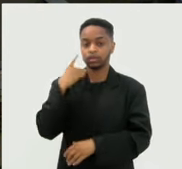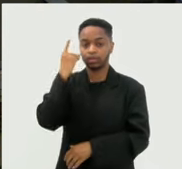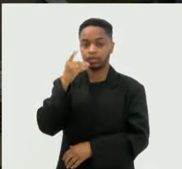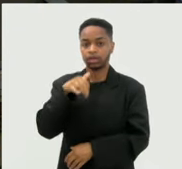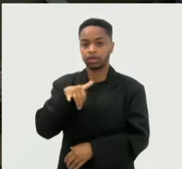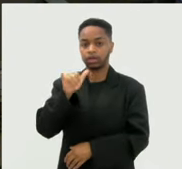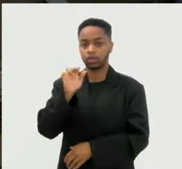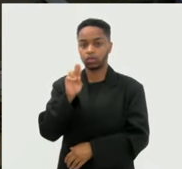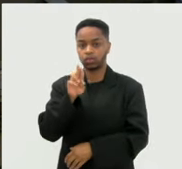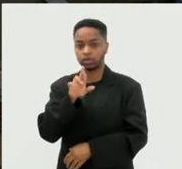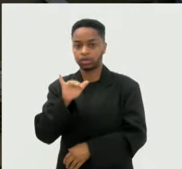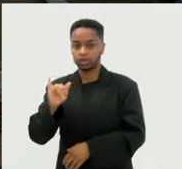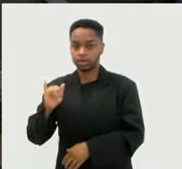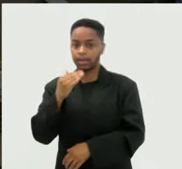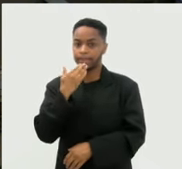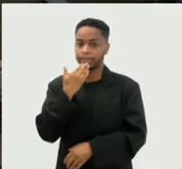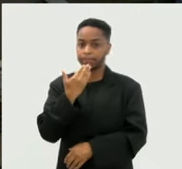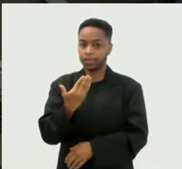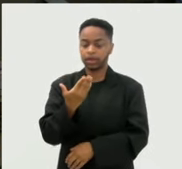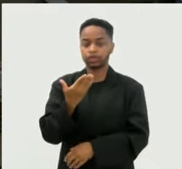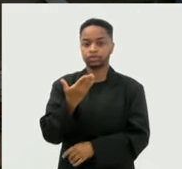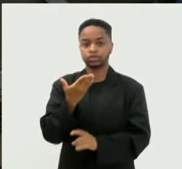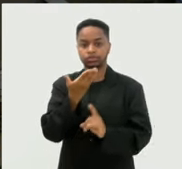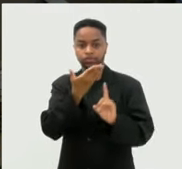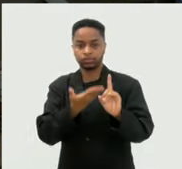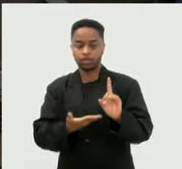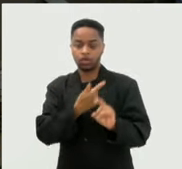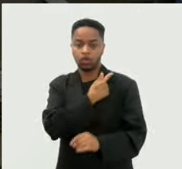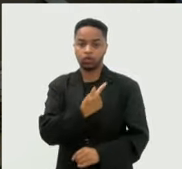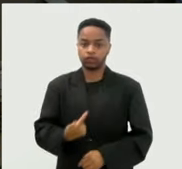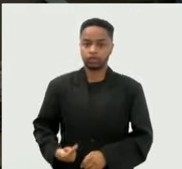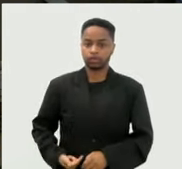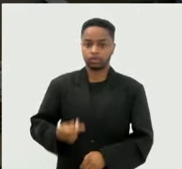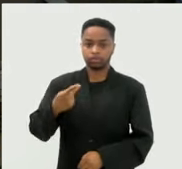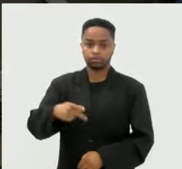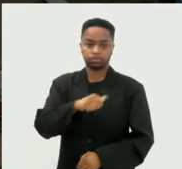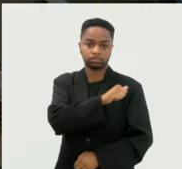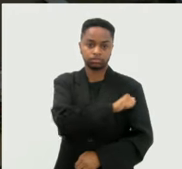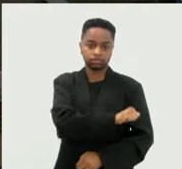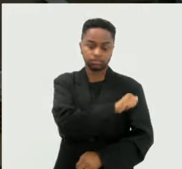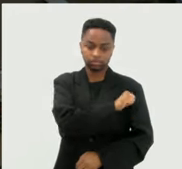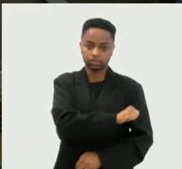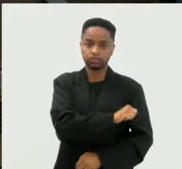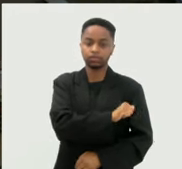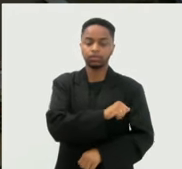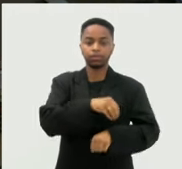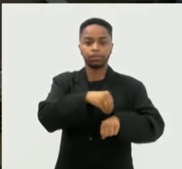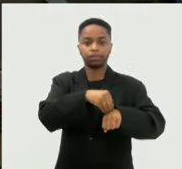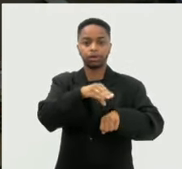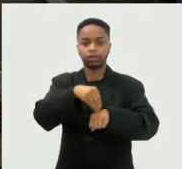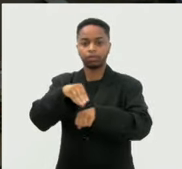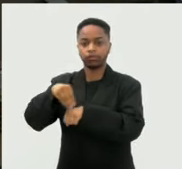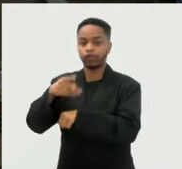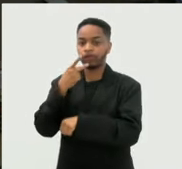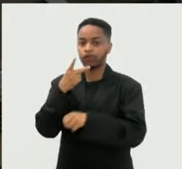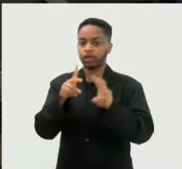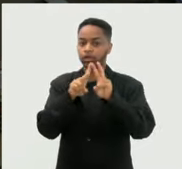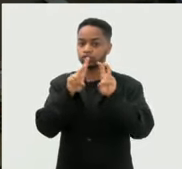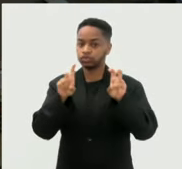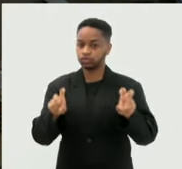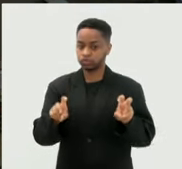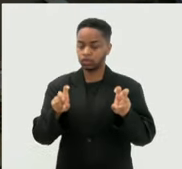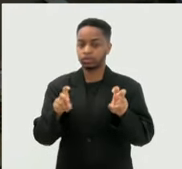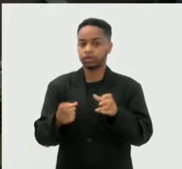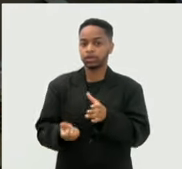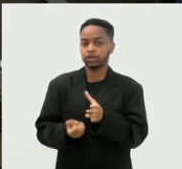que solicita ao excelentíssimo senhor governador do estado do Rio de Janeiro o envio de mensagem dispondo sobre a criação da